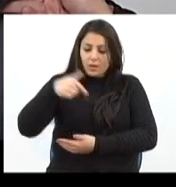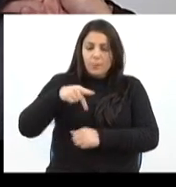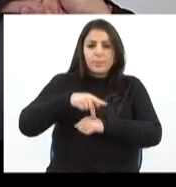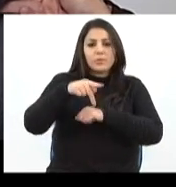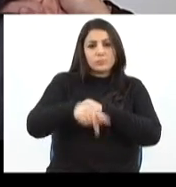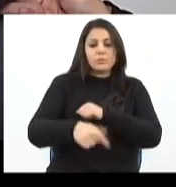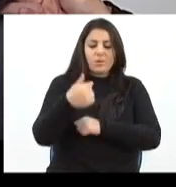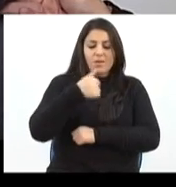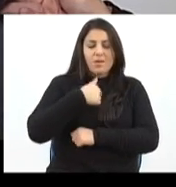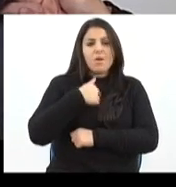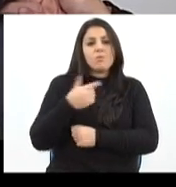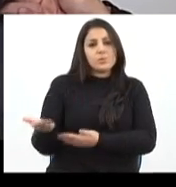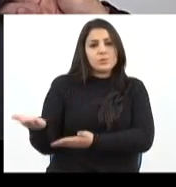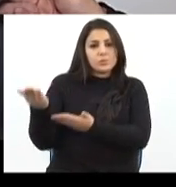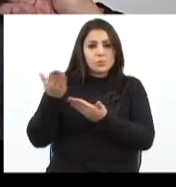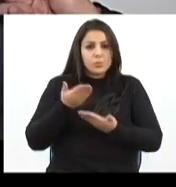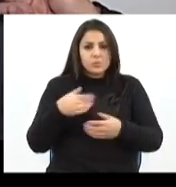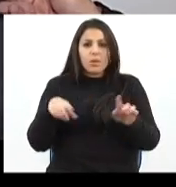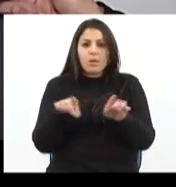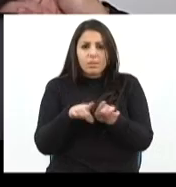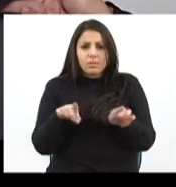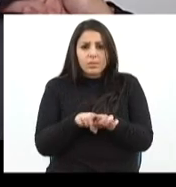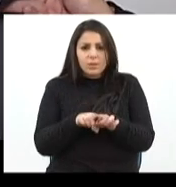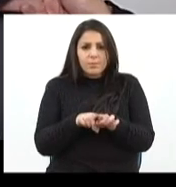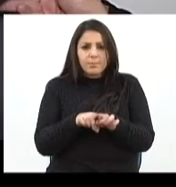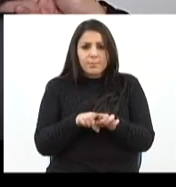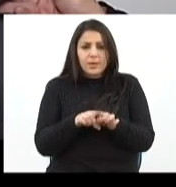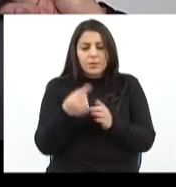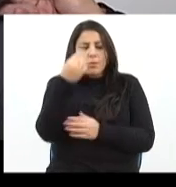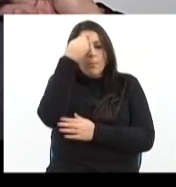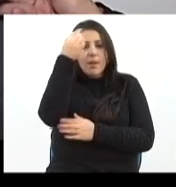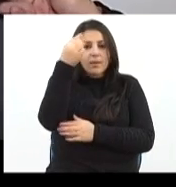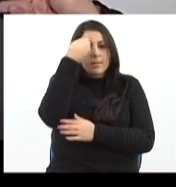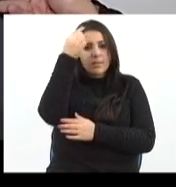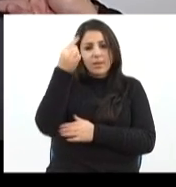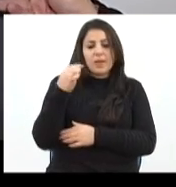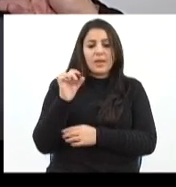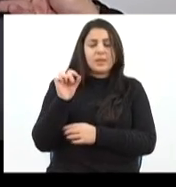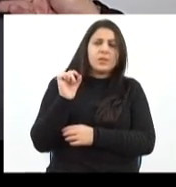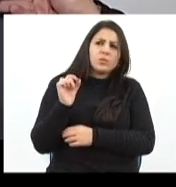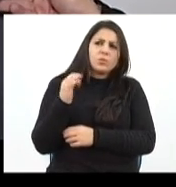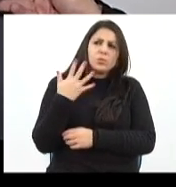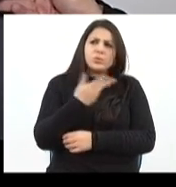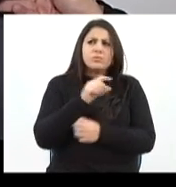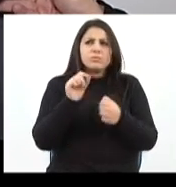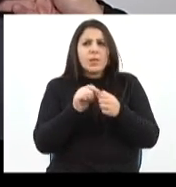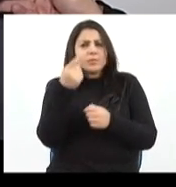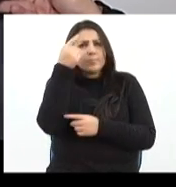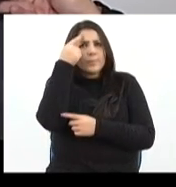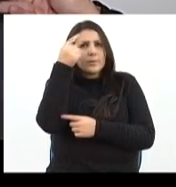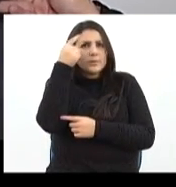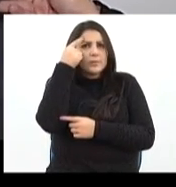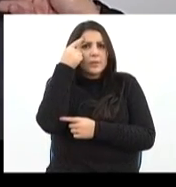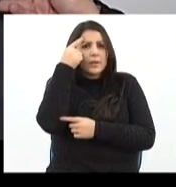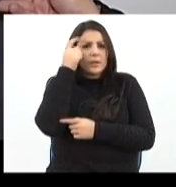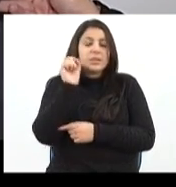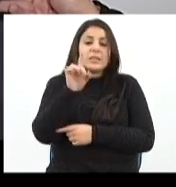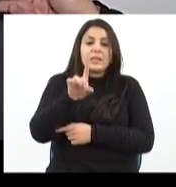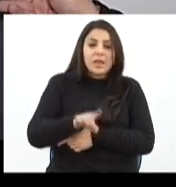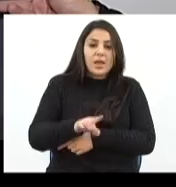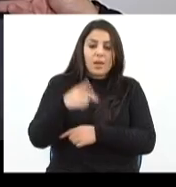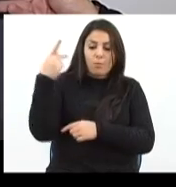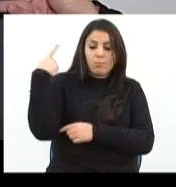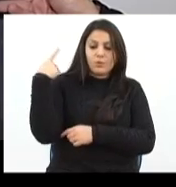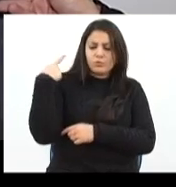certo? Justamente com uma identificação que nos venderam do Partido Solidariedade, que seria um